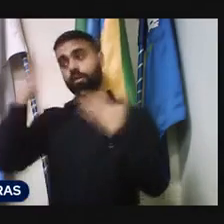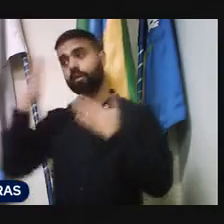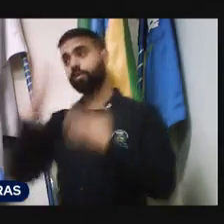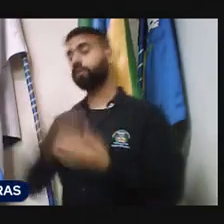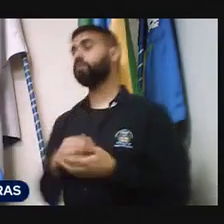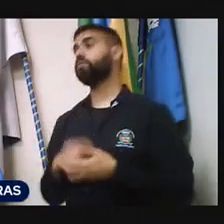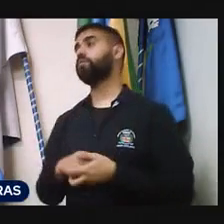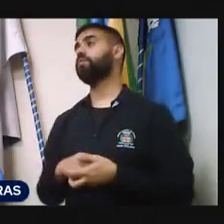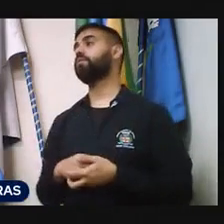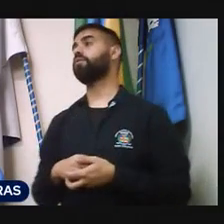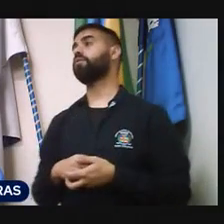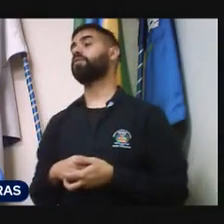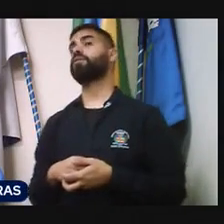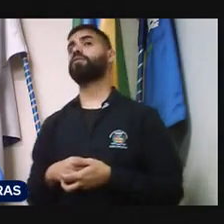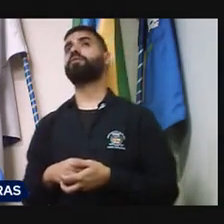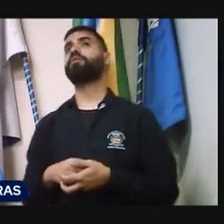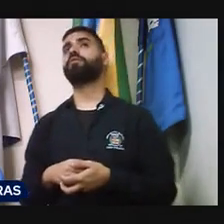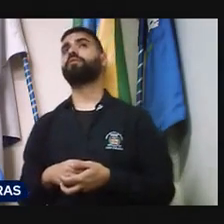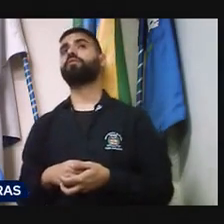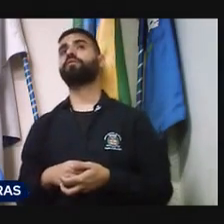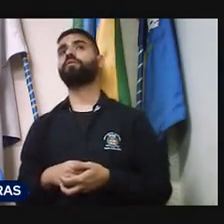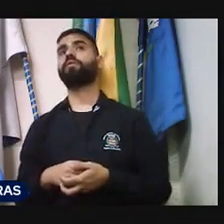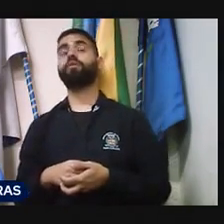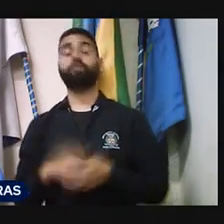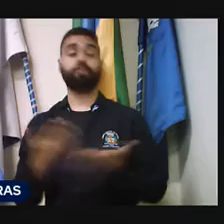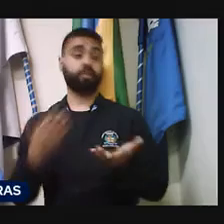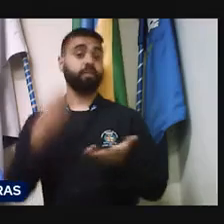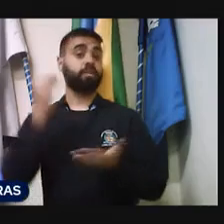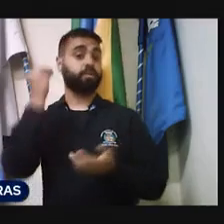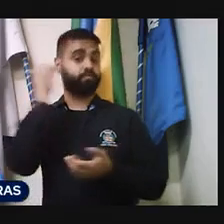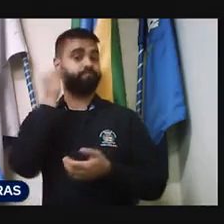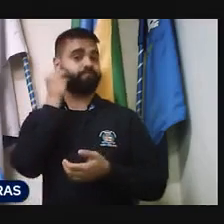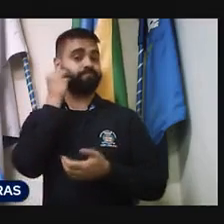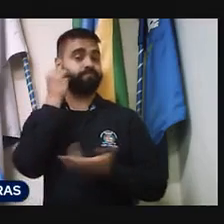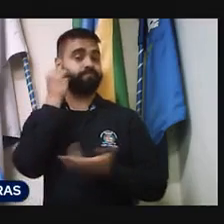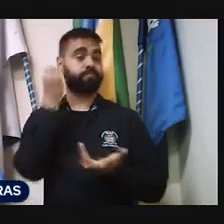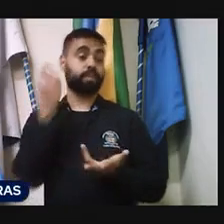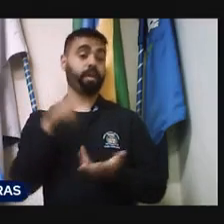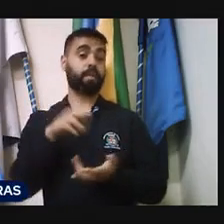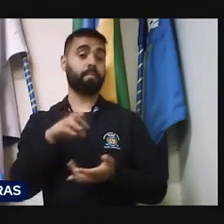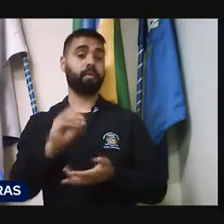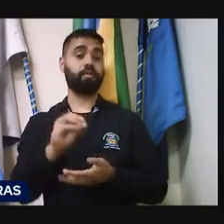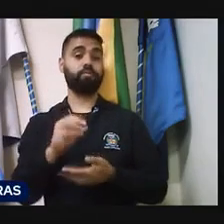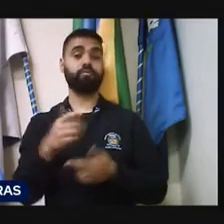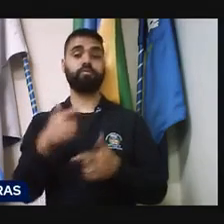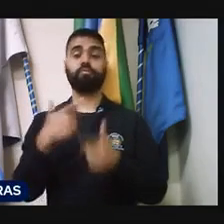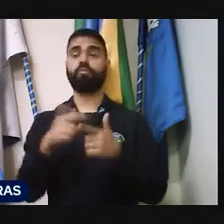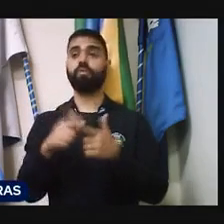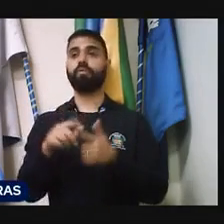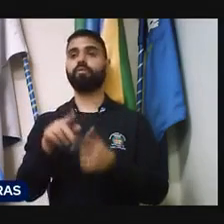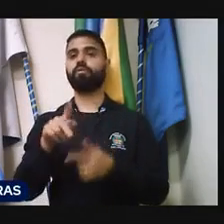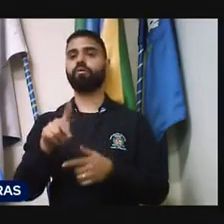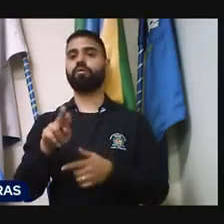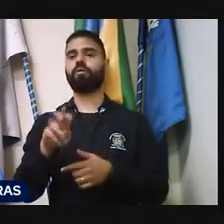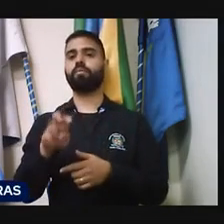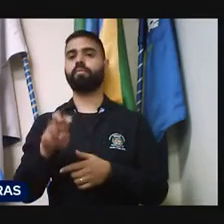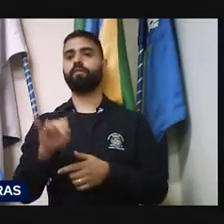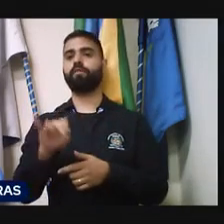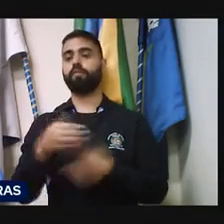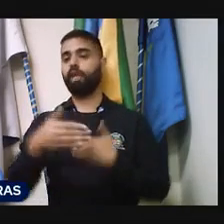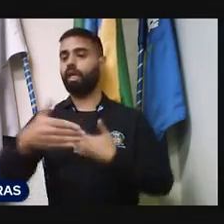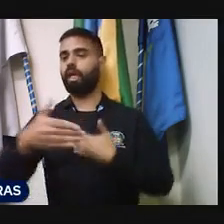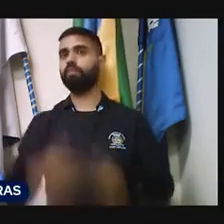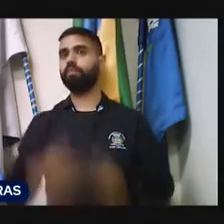né E vamos vamos sinceramente o Pedro Graça tentar resolver essa situação do previ Valença não deixar estender